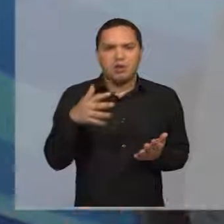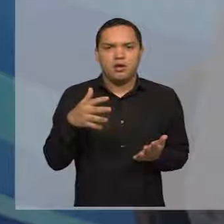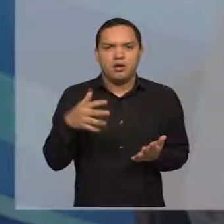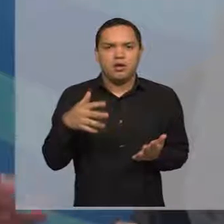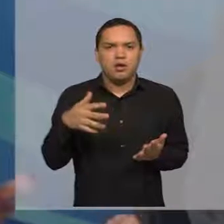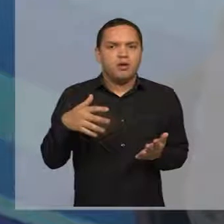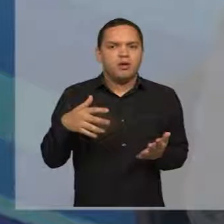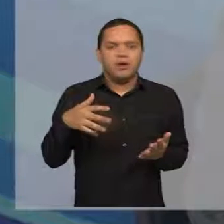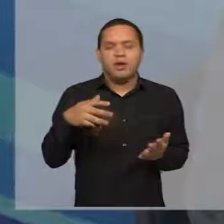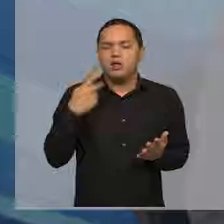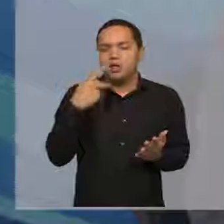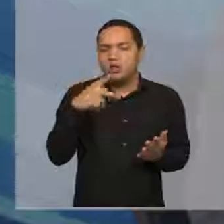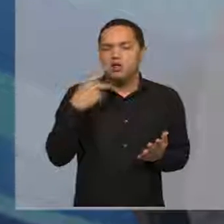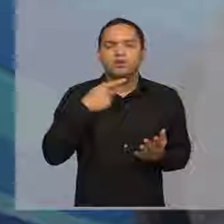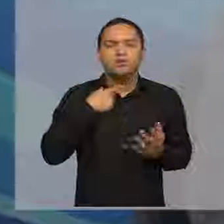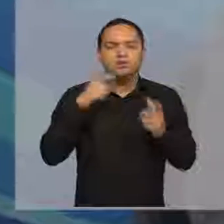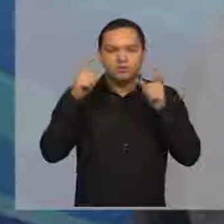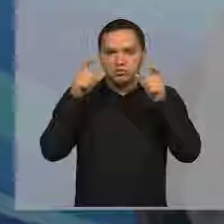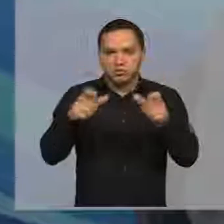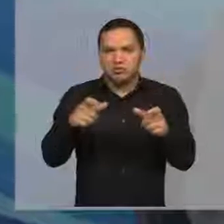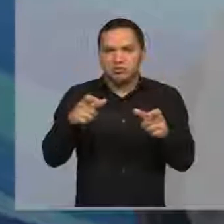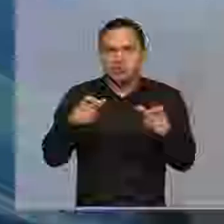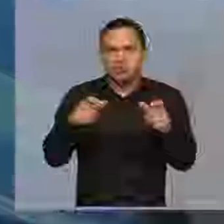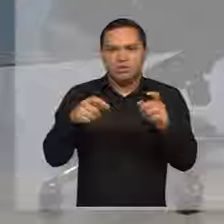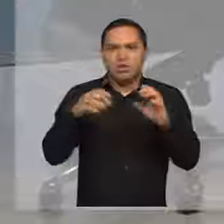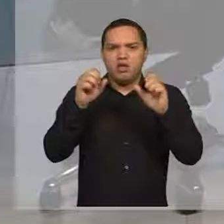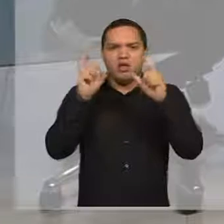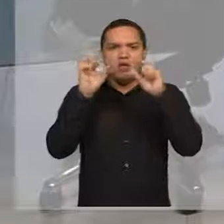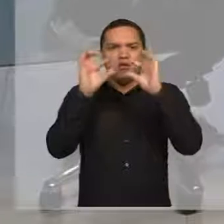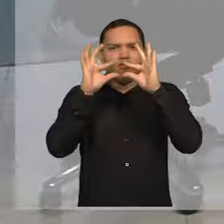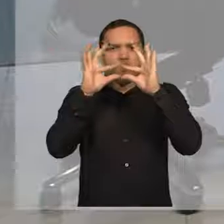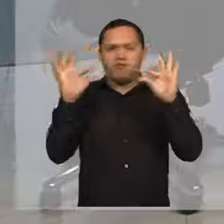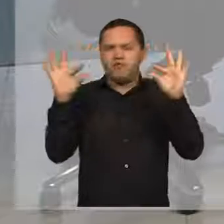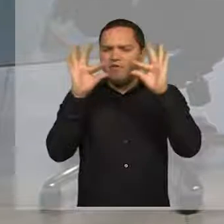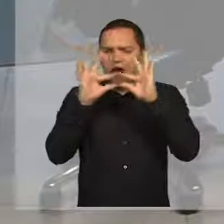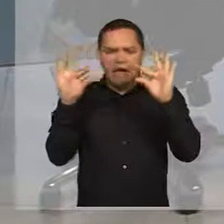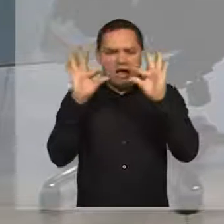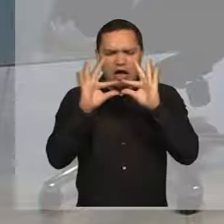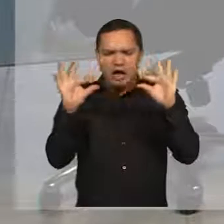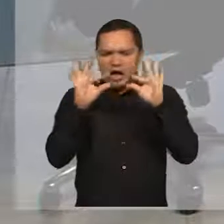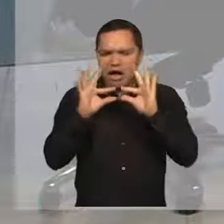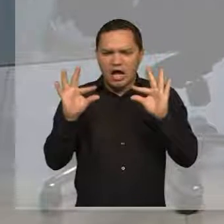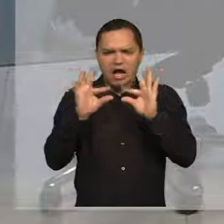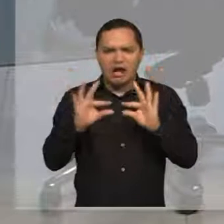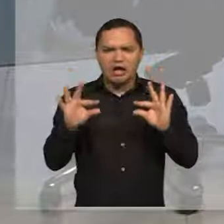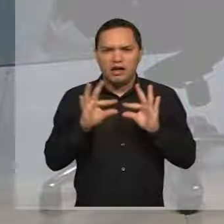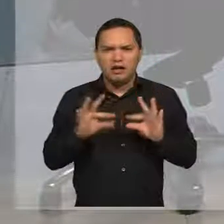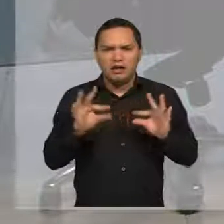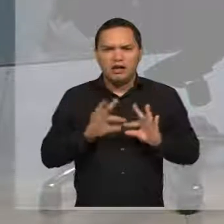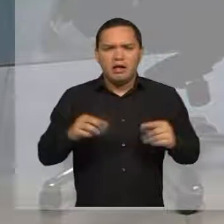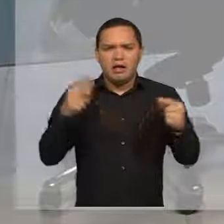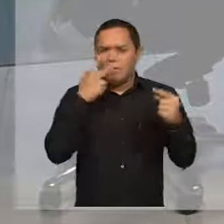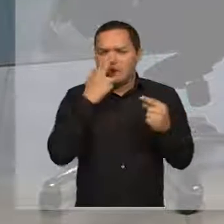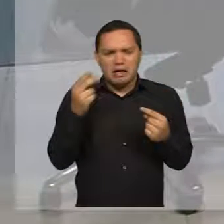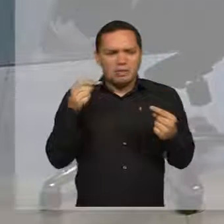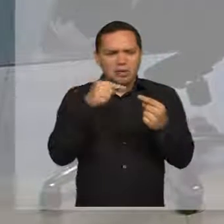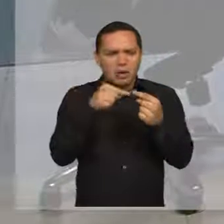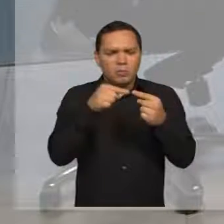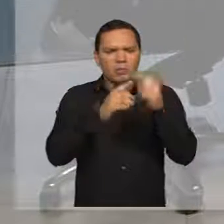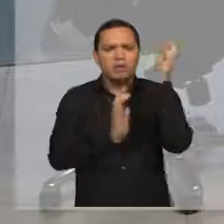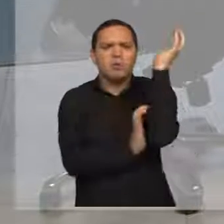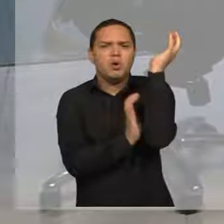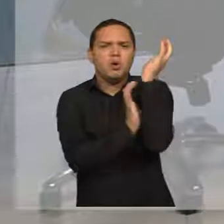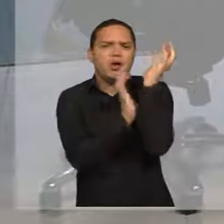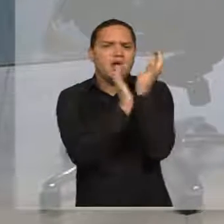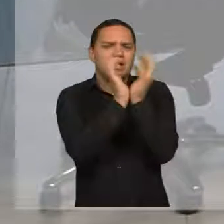ser, das intenções. Um emaranhado de frases soltas para dentro da burocracia